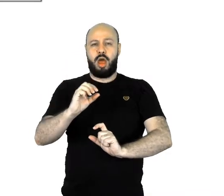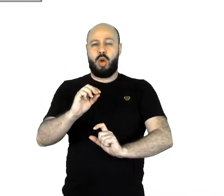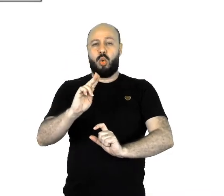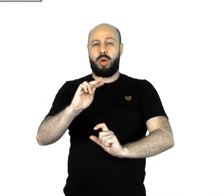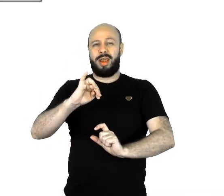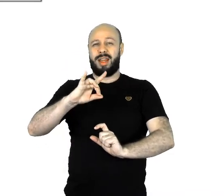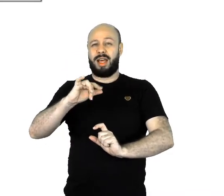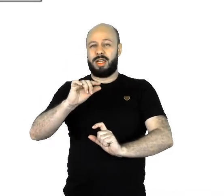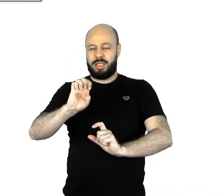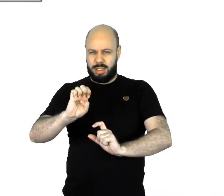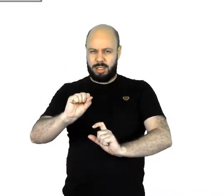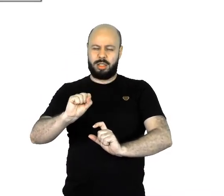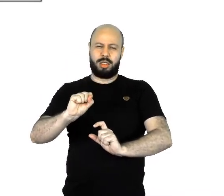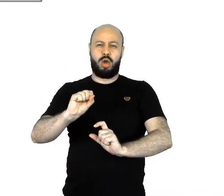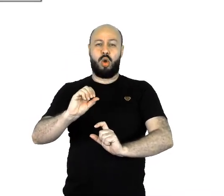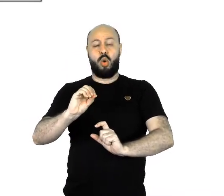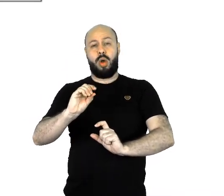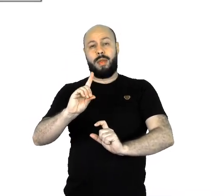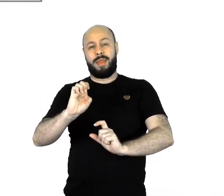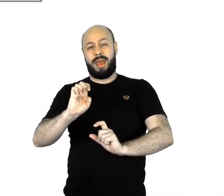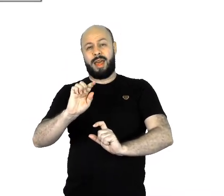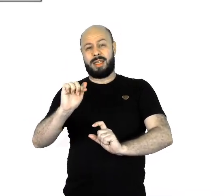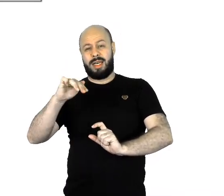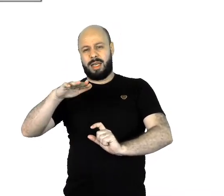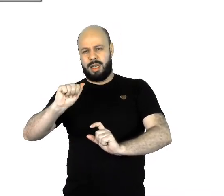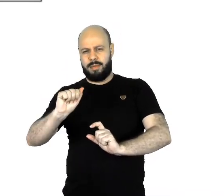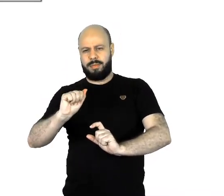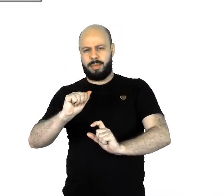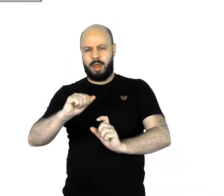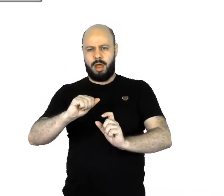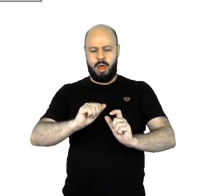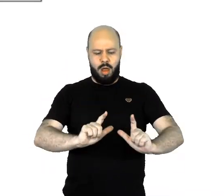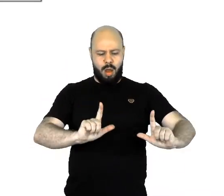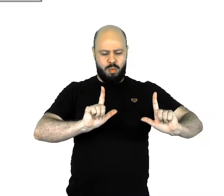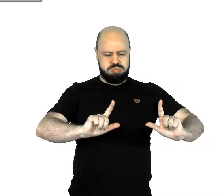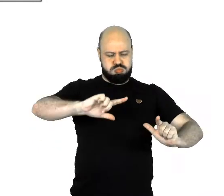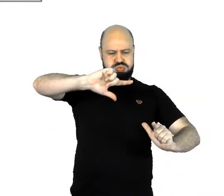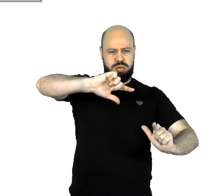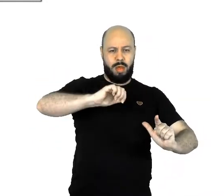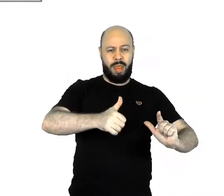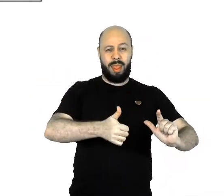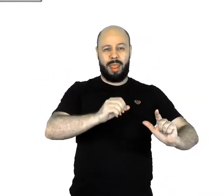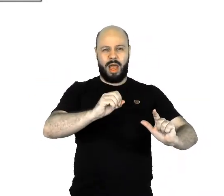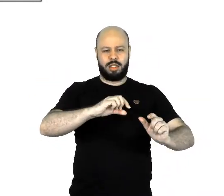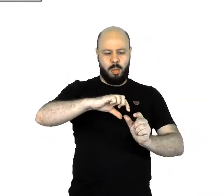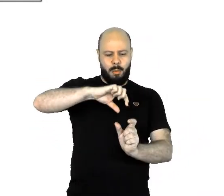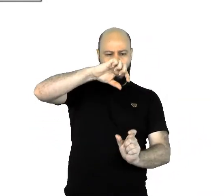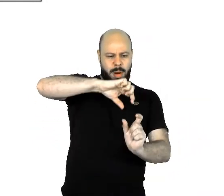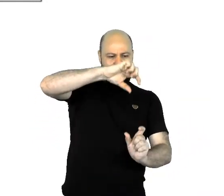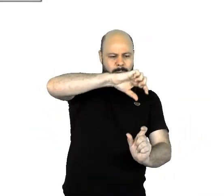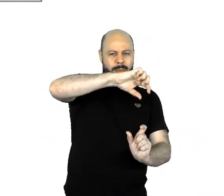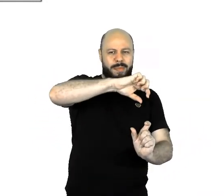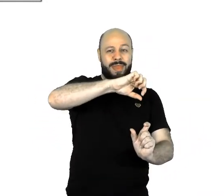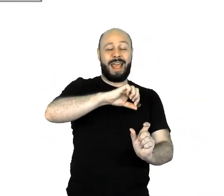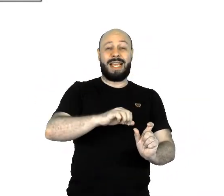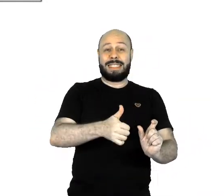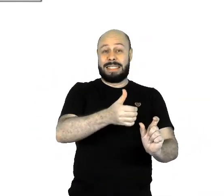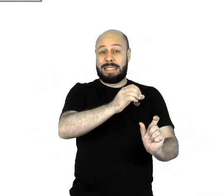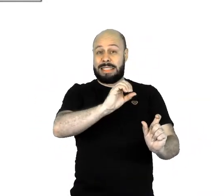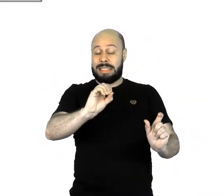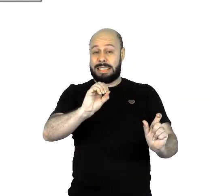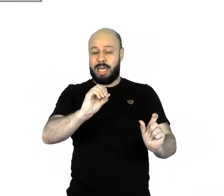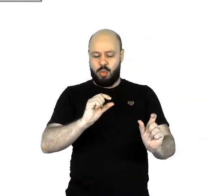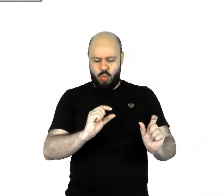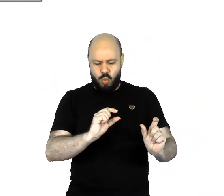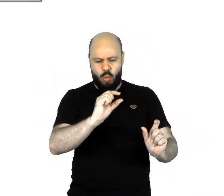unidades ou uma dezena. Temos a placa, ela tem 10 barras, ela tem 100 cubinhos ou uma